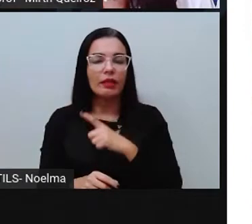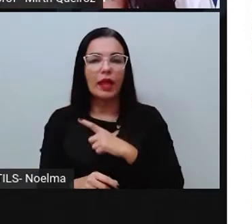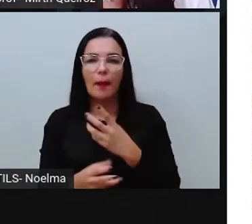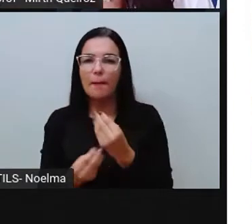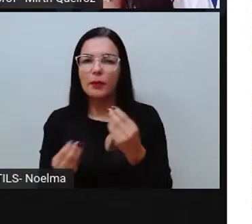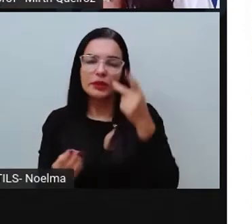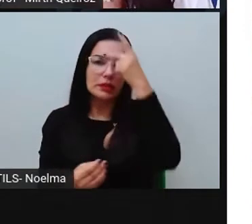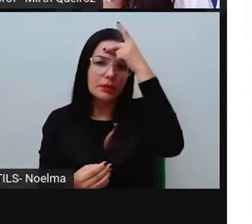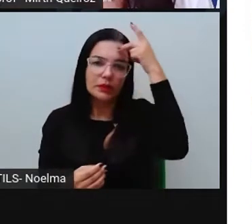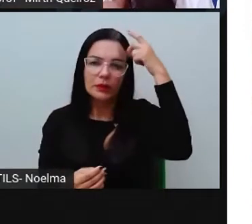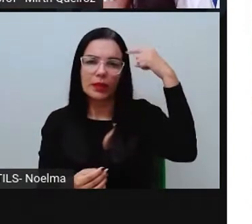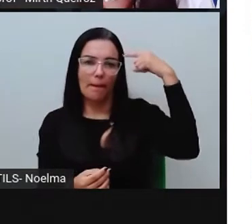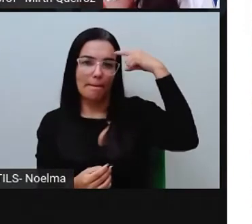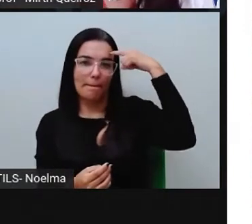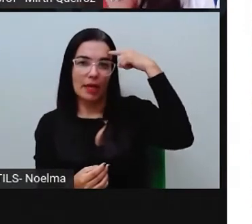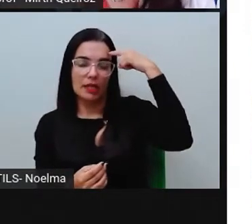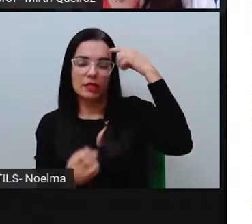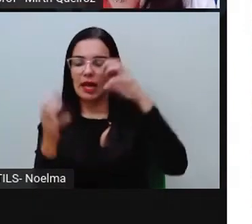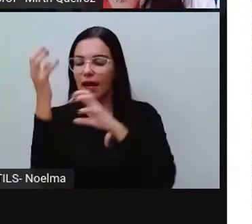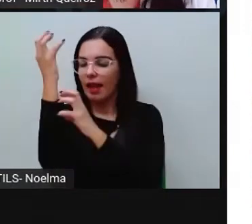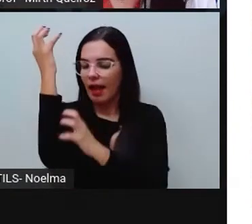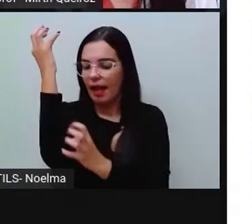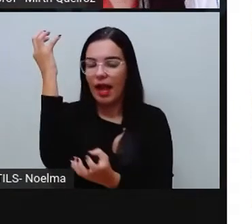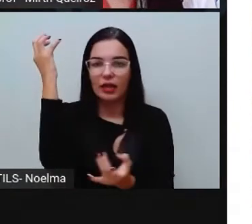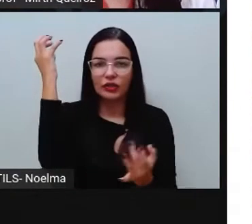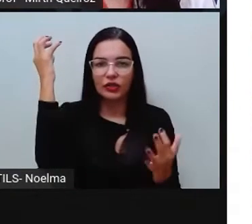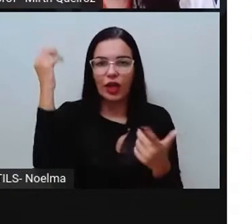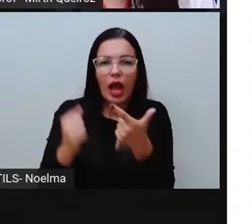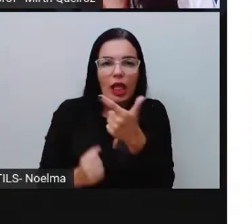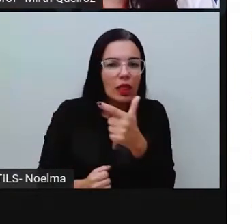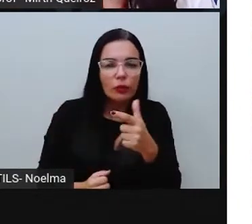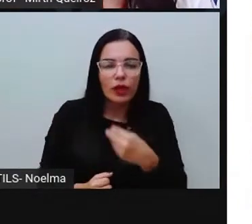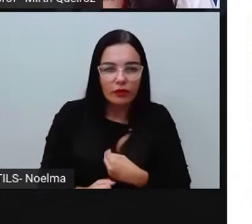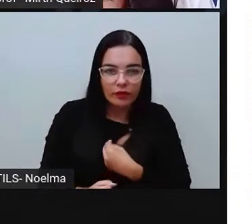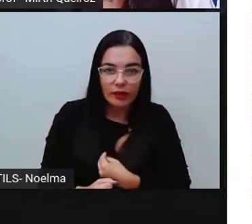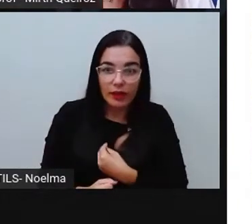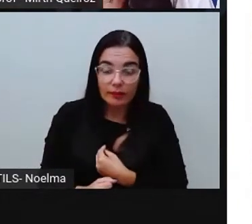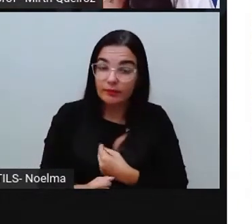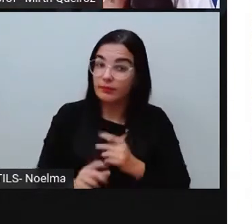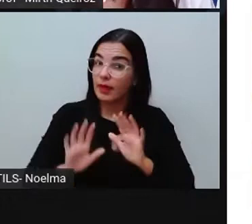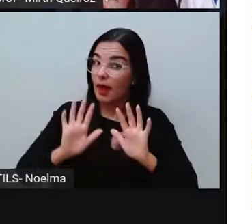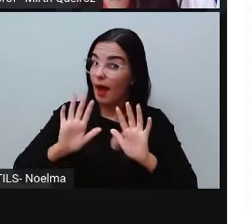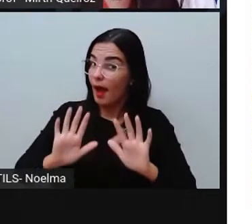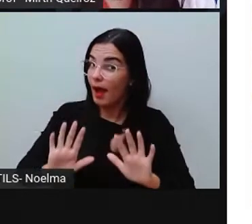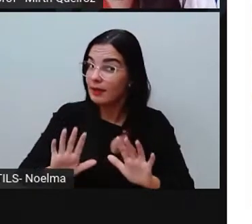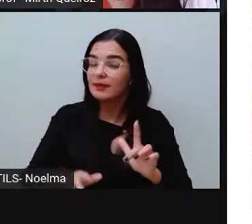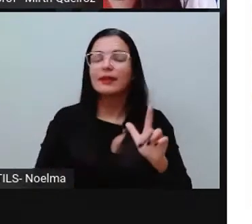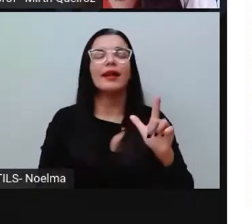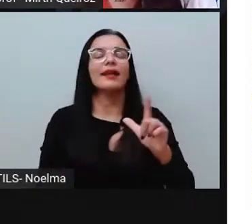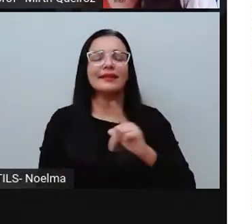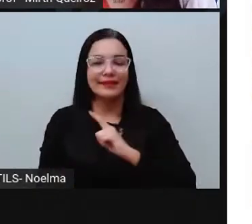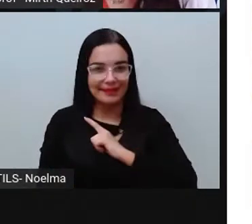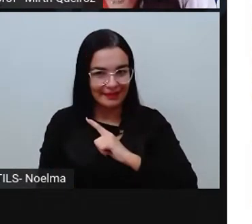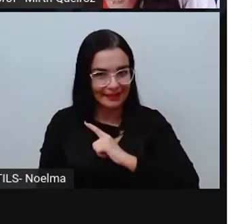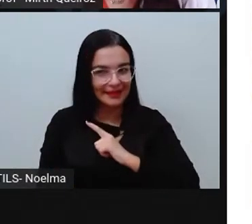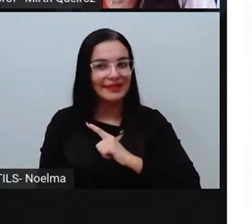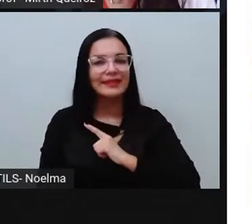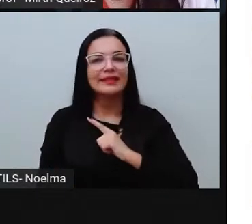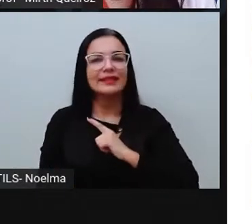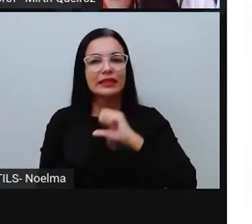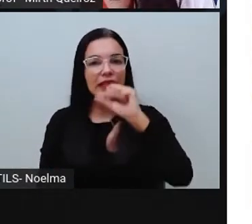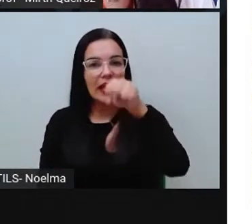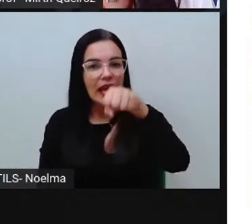muito presente, onde se tem pouca chuva, embora as pessoas acham que não tem muita